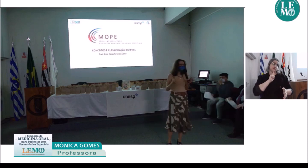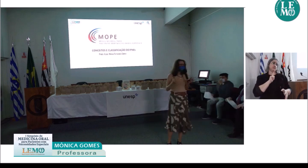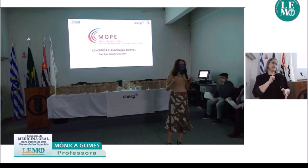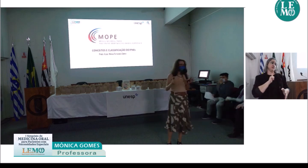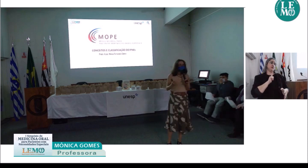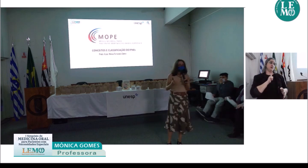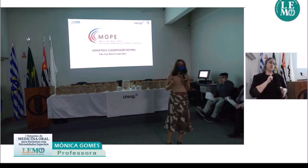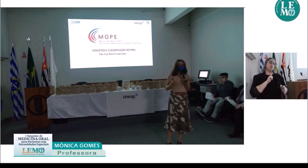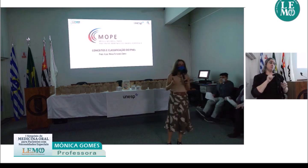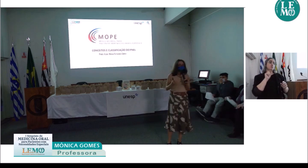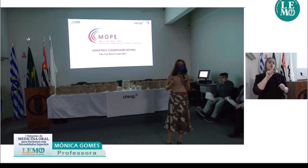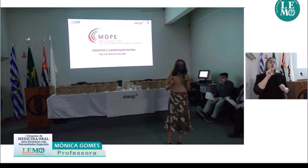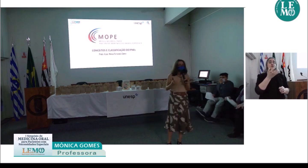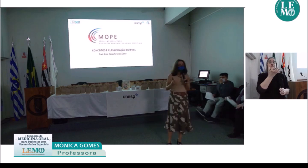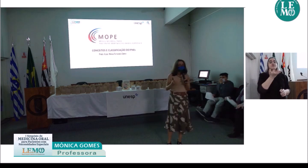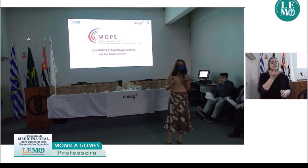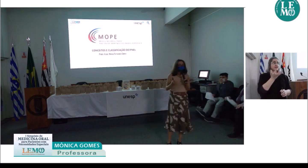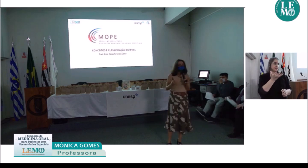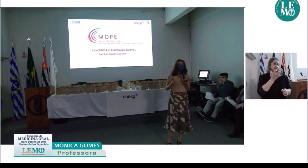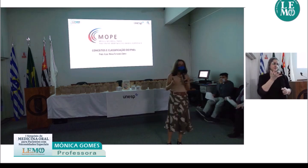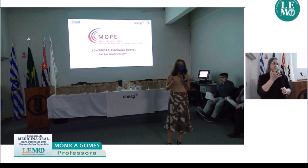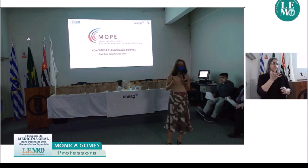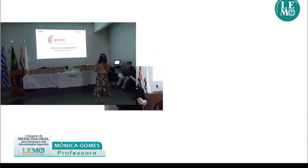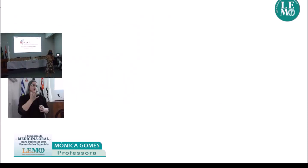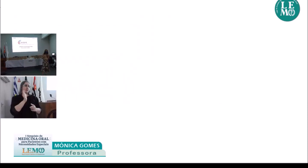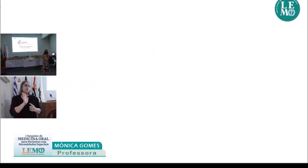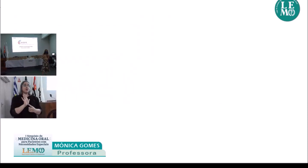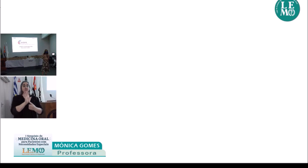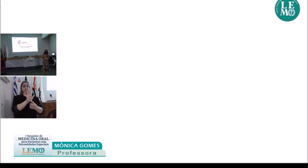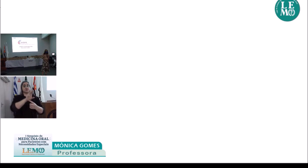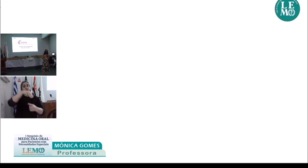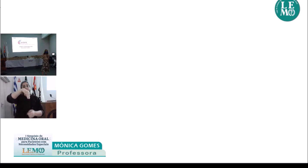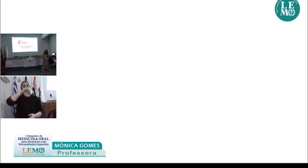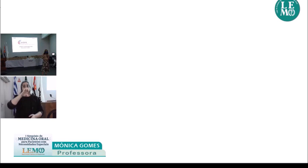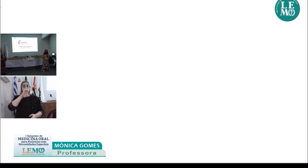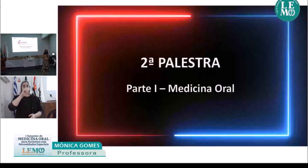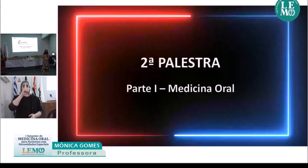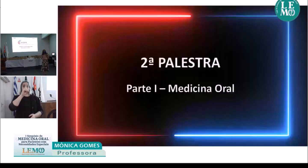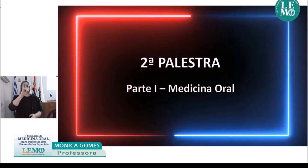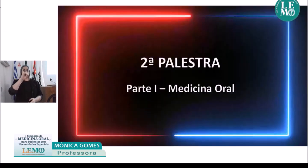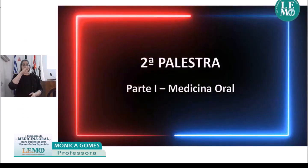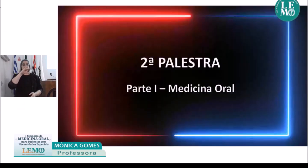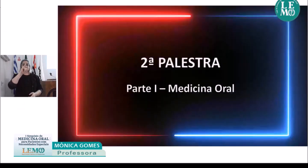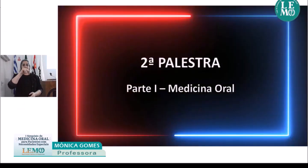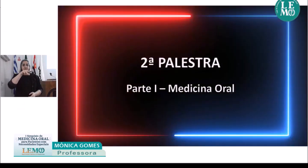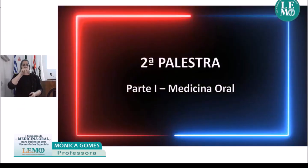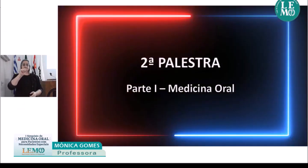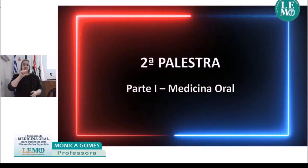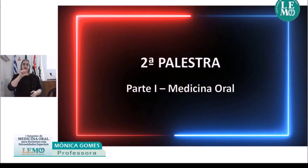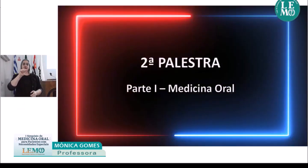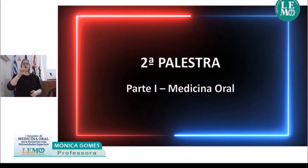a gente poder estar ratificando da medicina oral, né? A partir